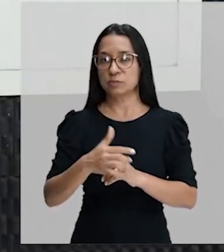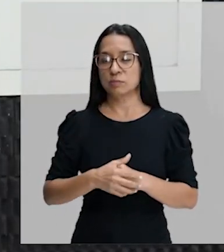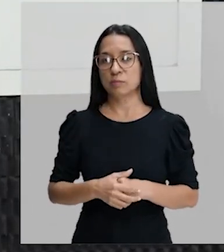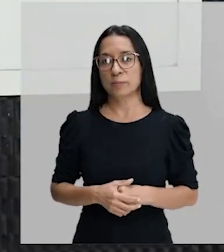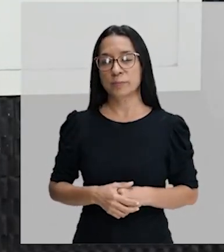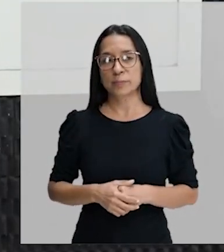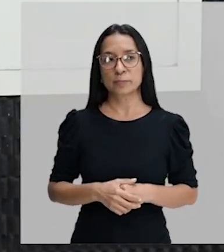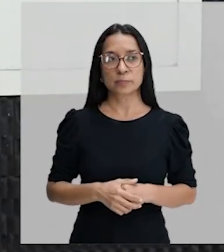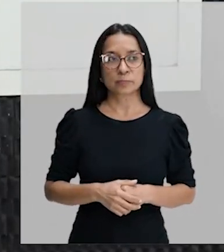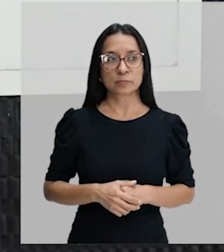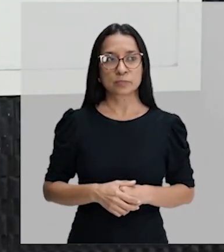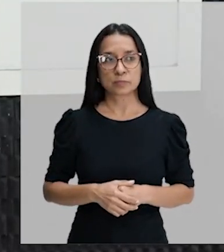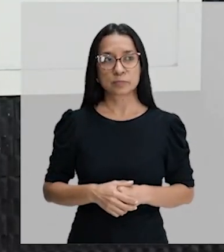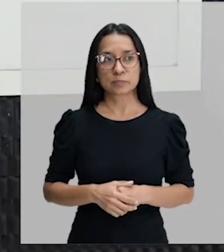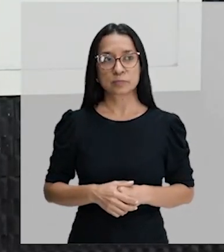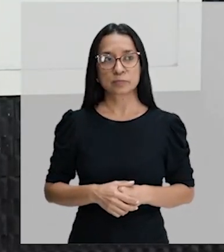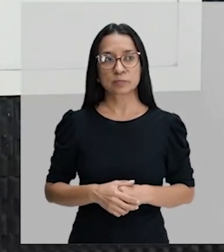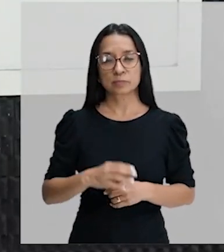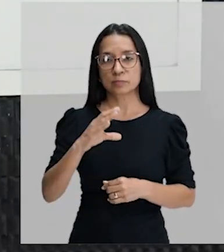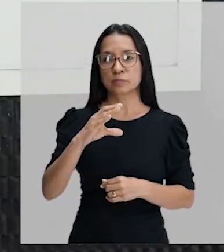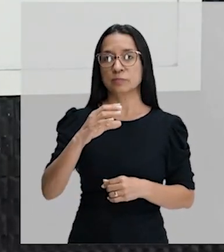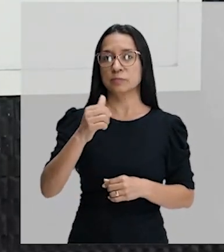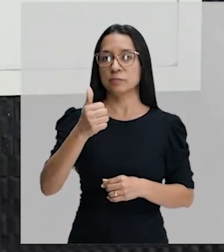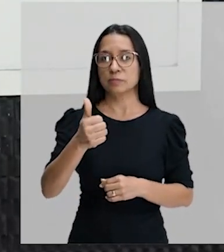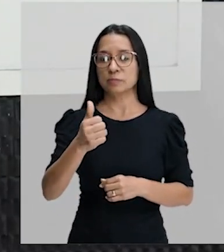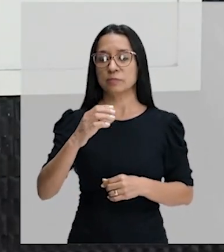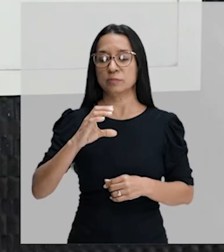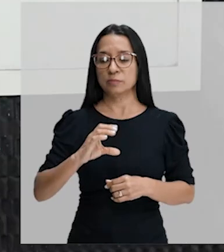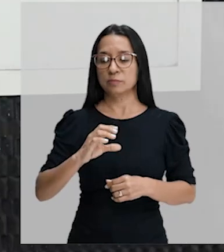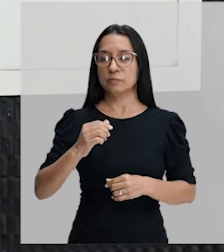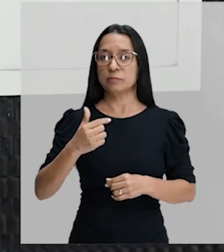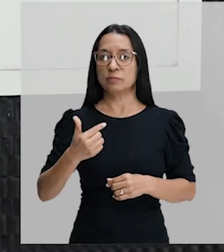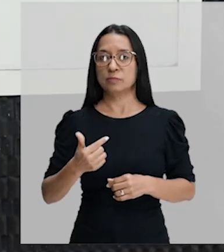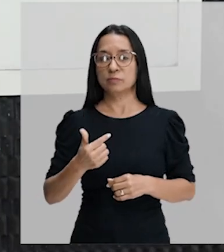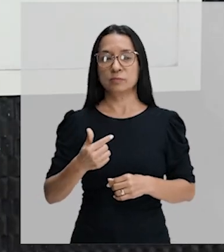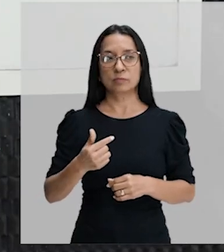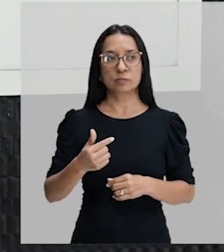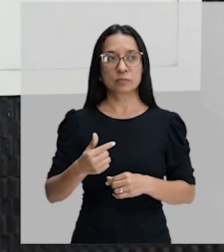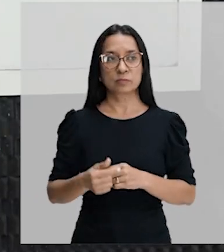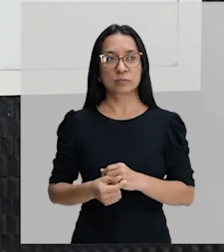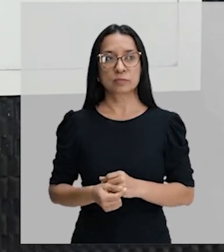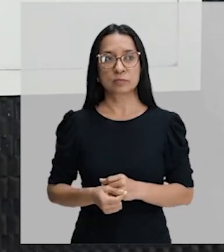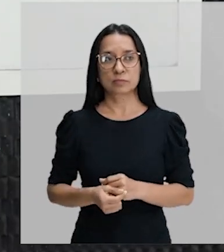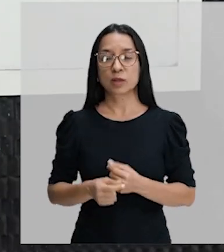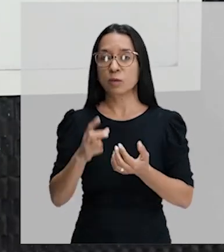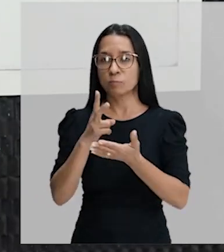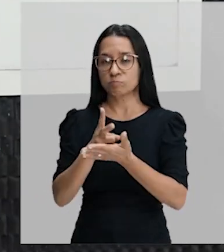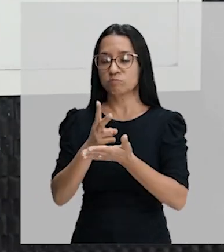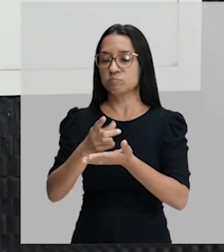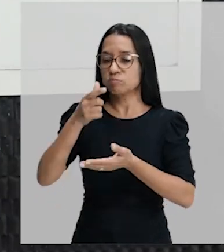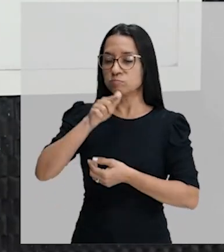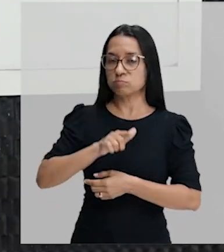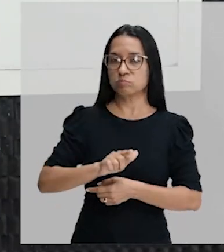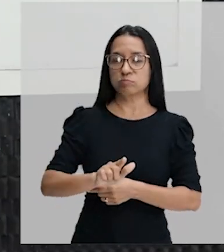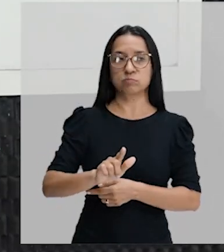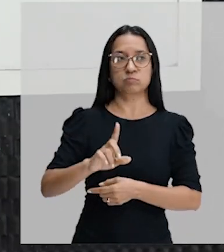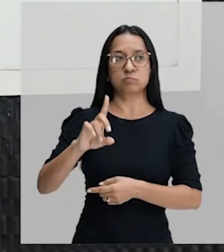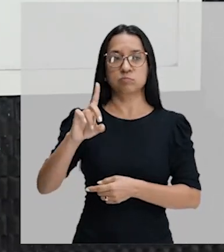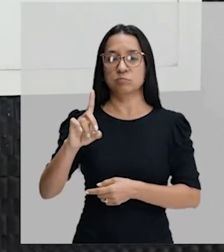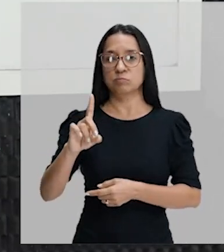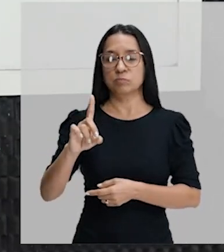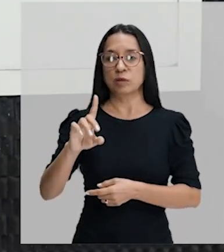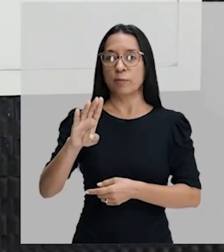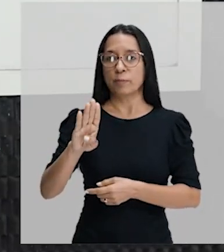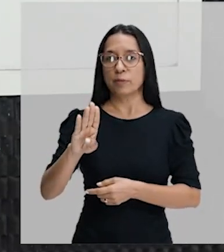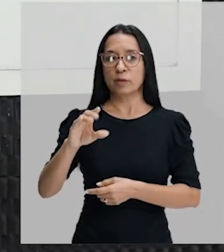vai colocar aqui C1 e C2. Aqui continua o B1